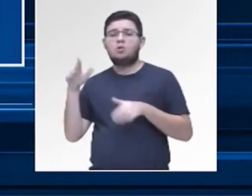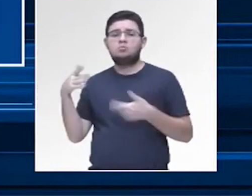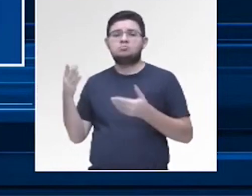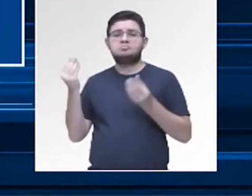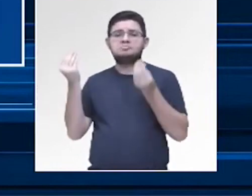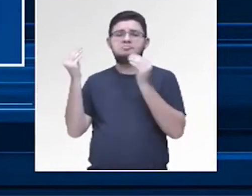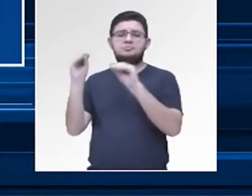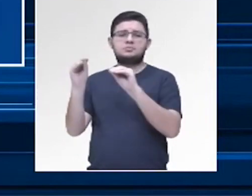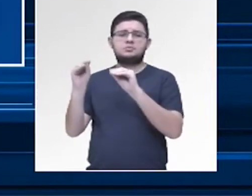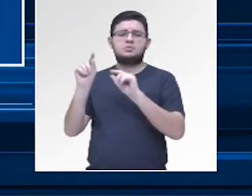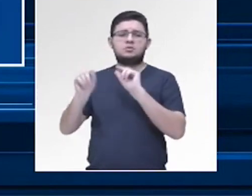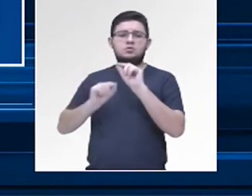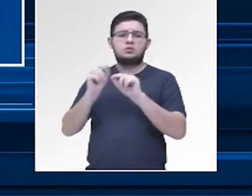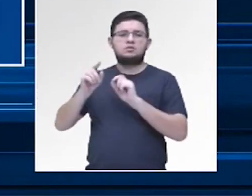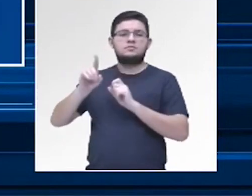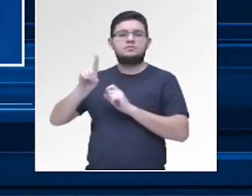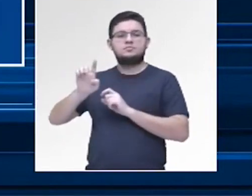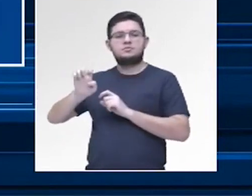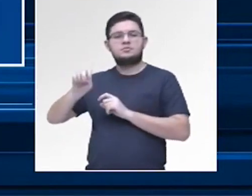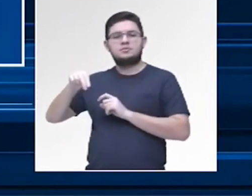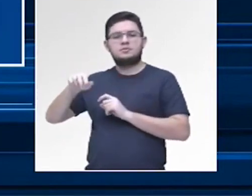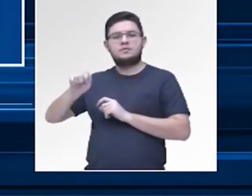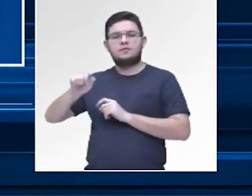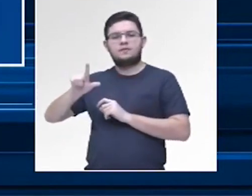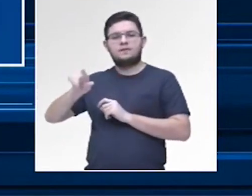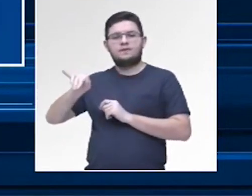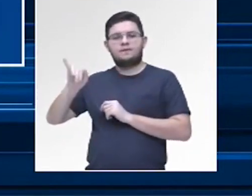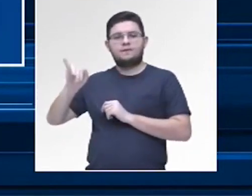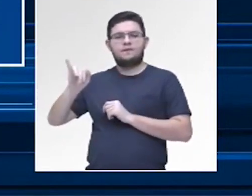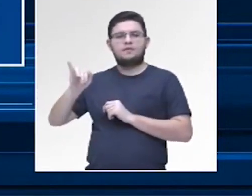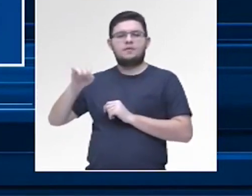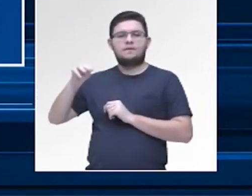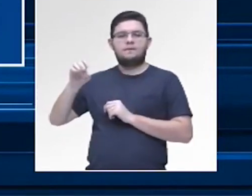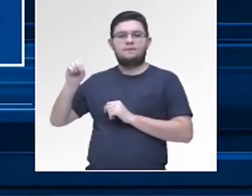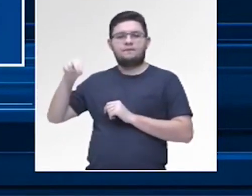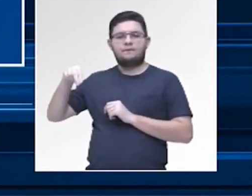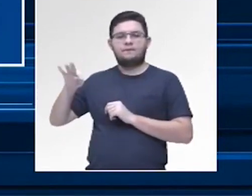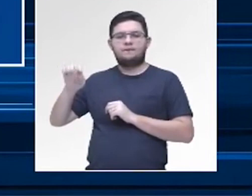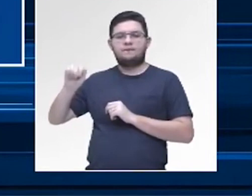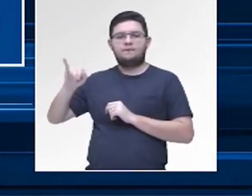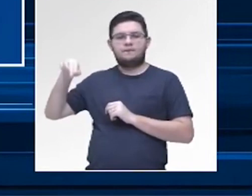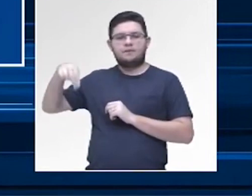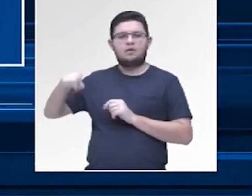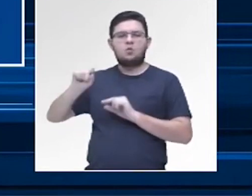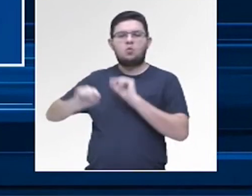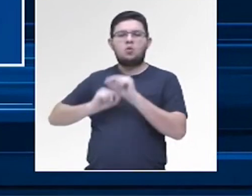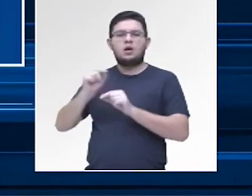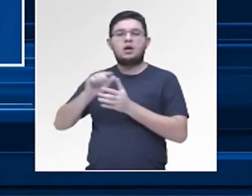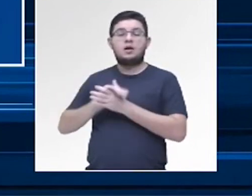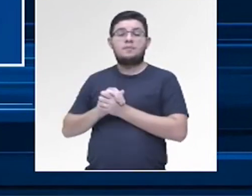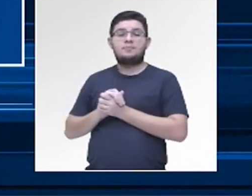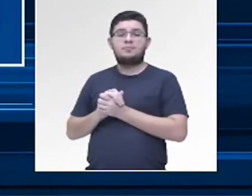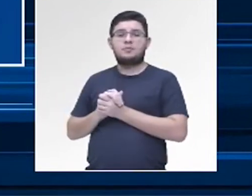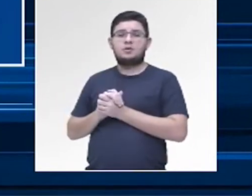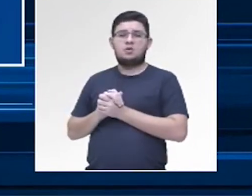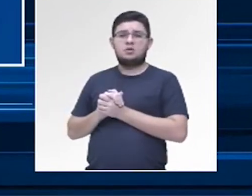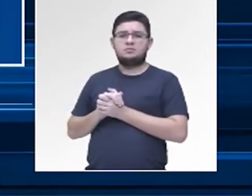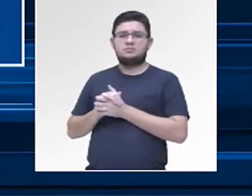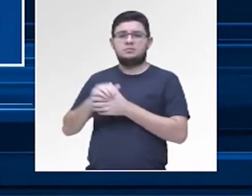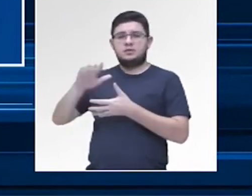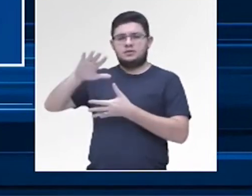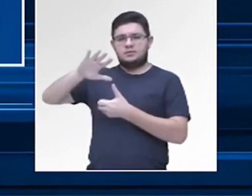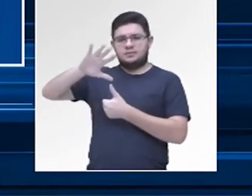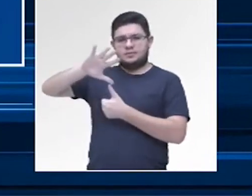Mountain is place in North America, que é o local mais alto da América do Norte, que é o nome dessa